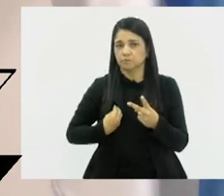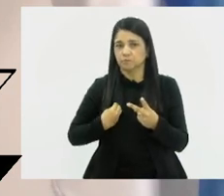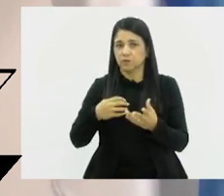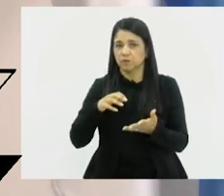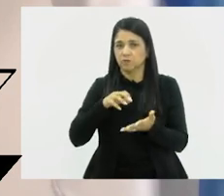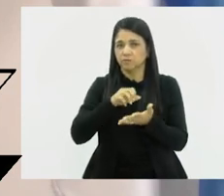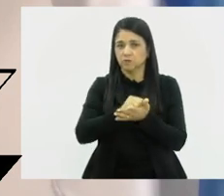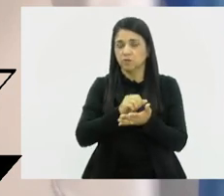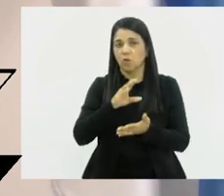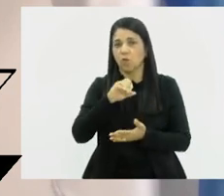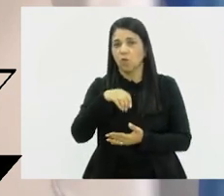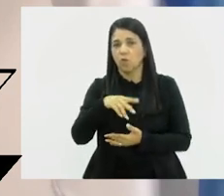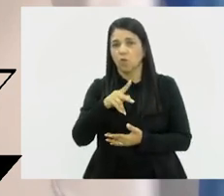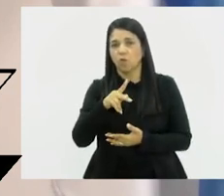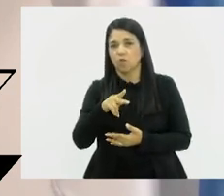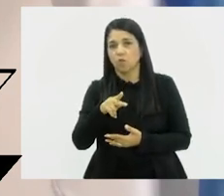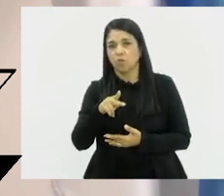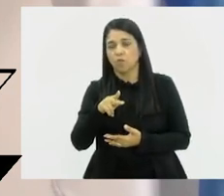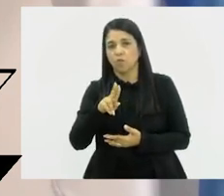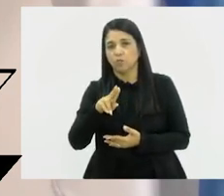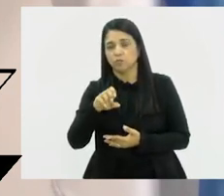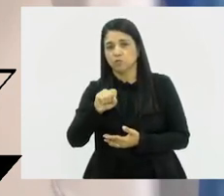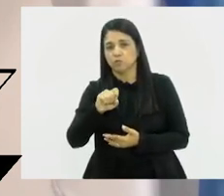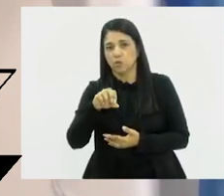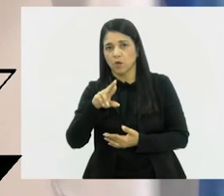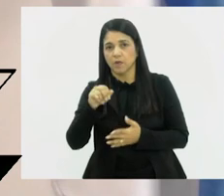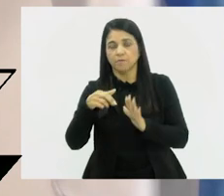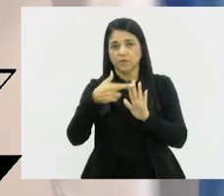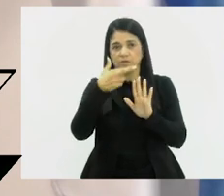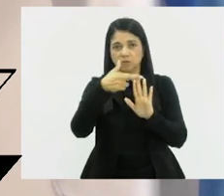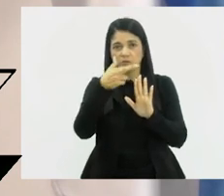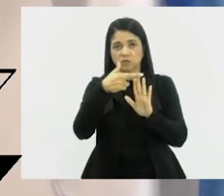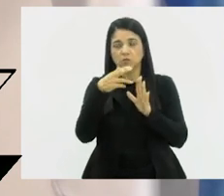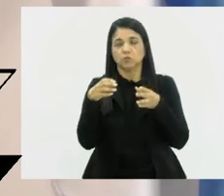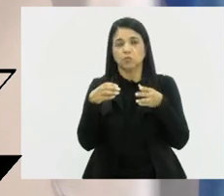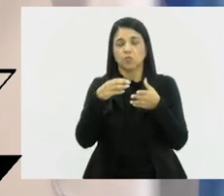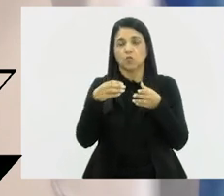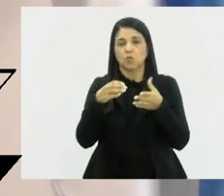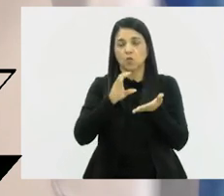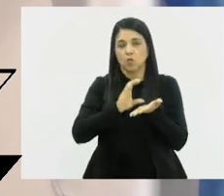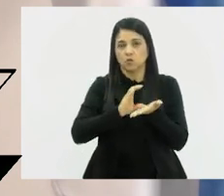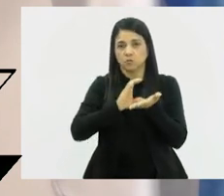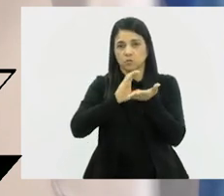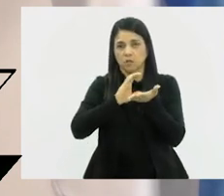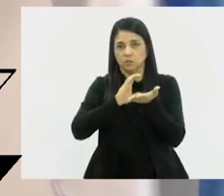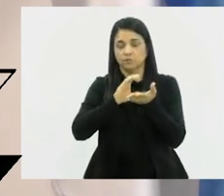notificação compulsória por força de uma resolução do Conselho Federal de Medicina Veterinária, a resolução